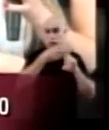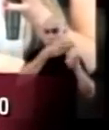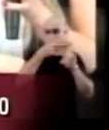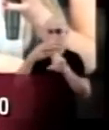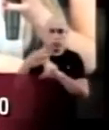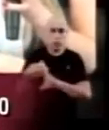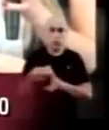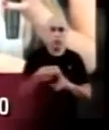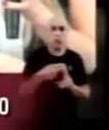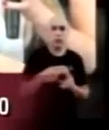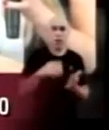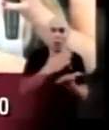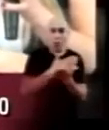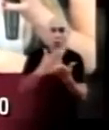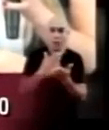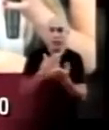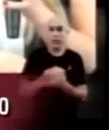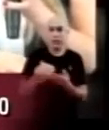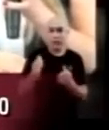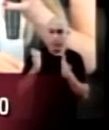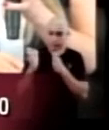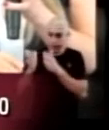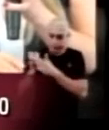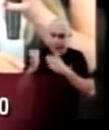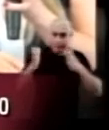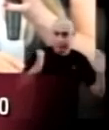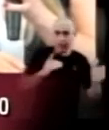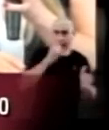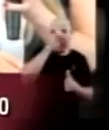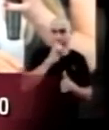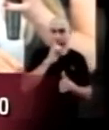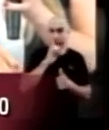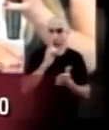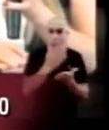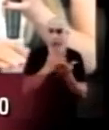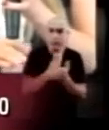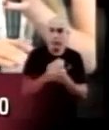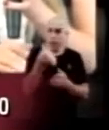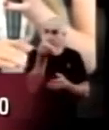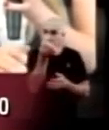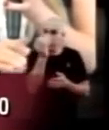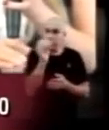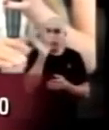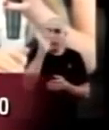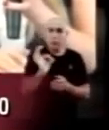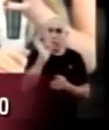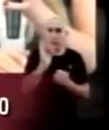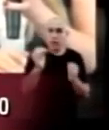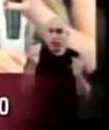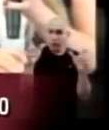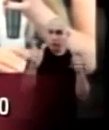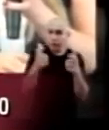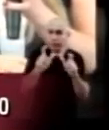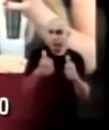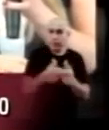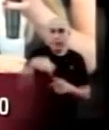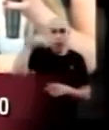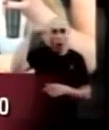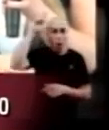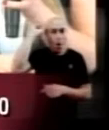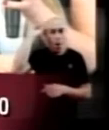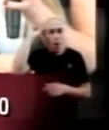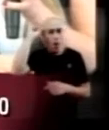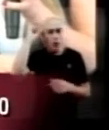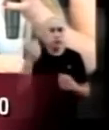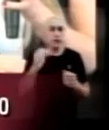desde quando começou a fase amarela, nós sempre nos mantivemos abaixo de 60%. E aí, ontem, nós fechamos o dia